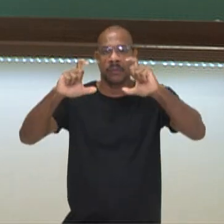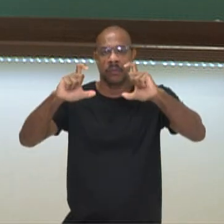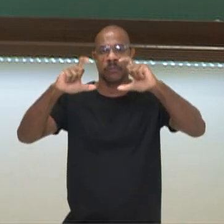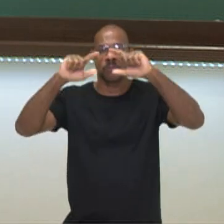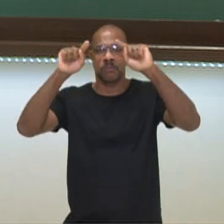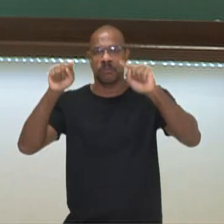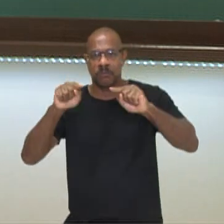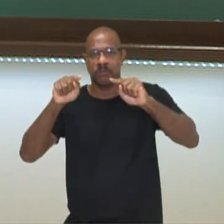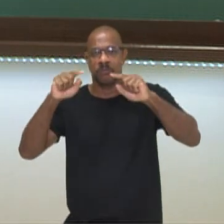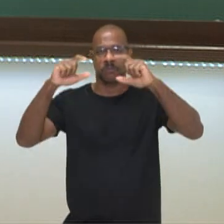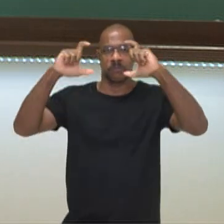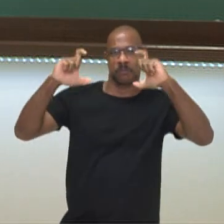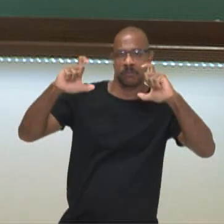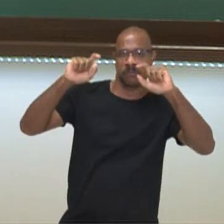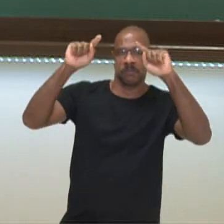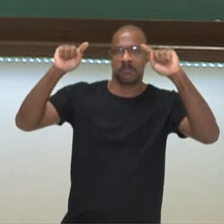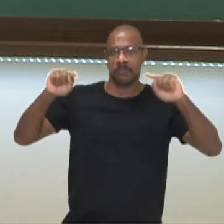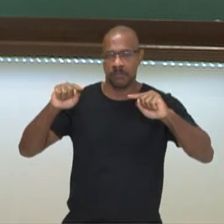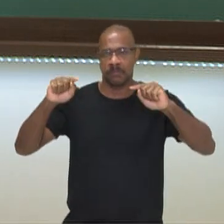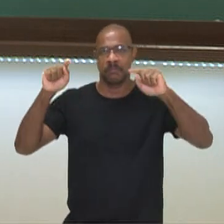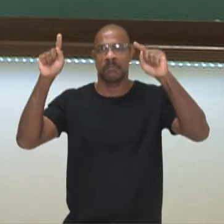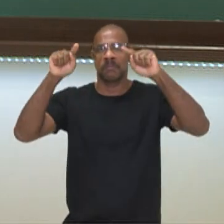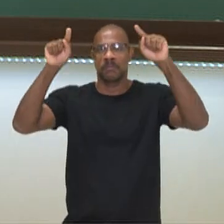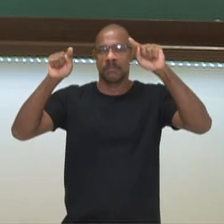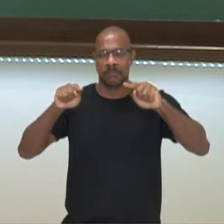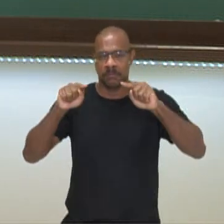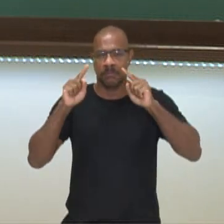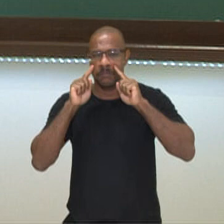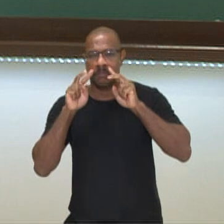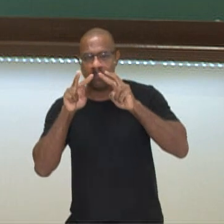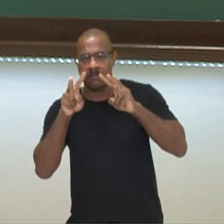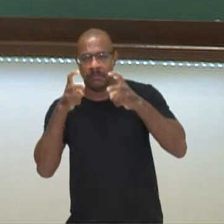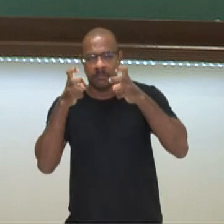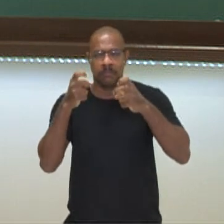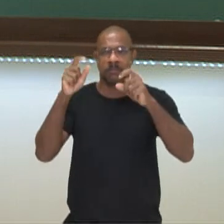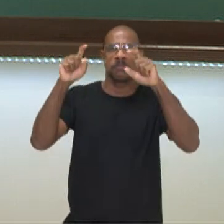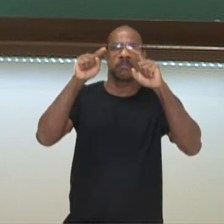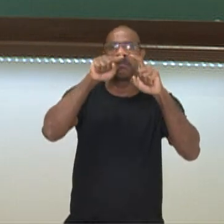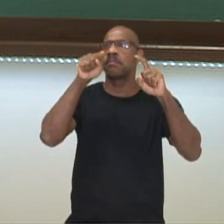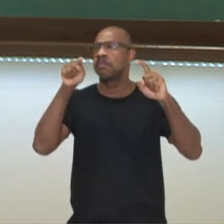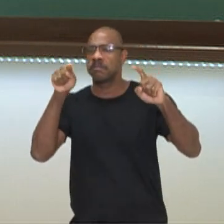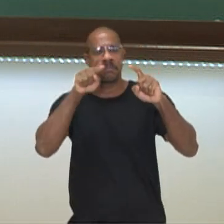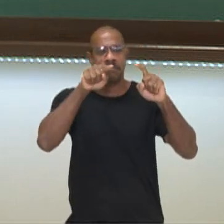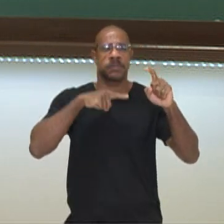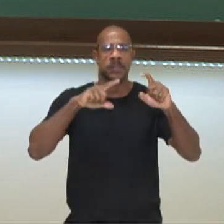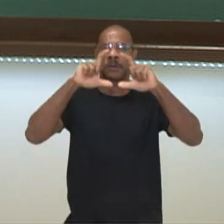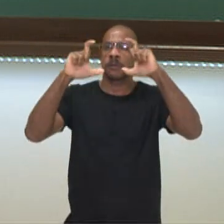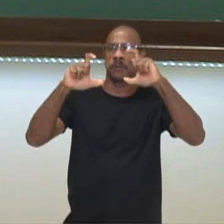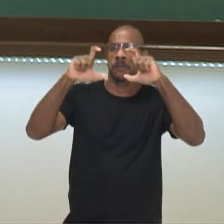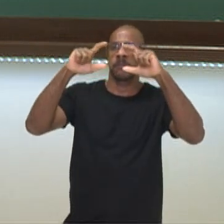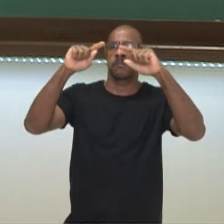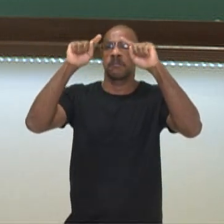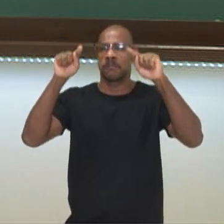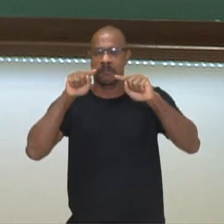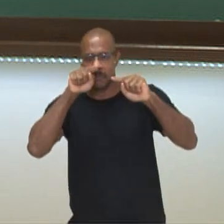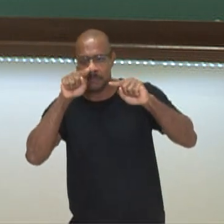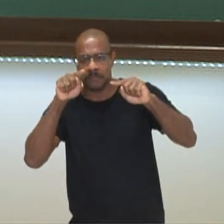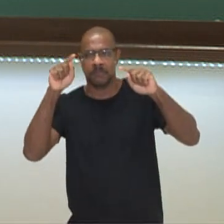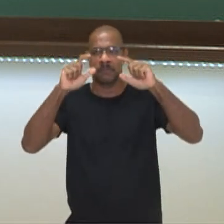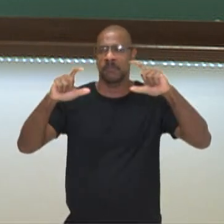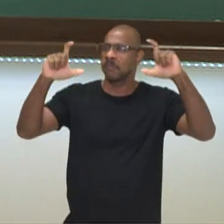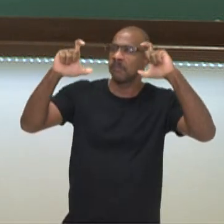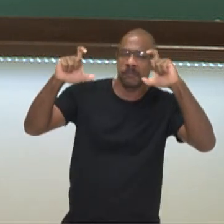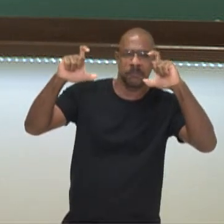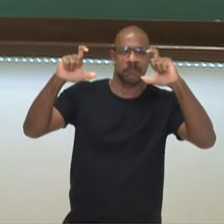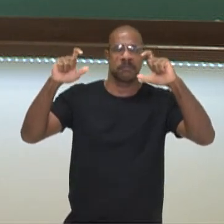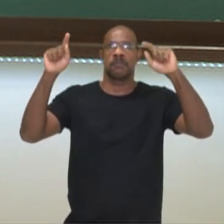antes de eu resolver as outras coisas. Então, a expressão numérica, quando eu tenho parênteses, colchetes e chaves